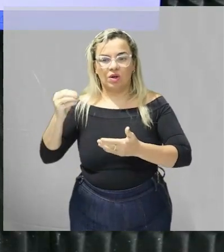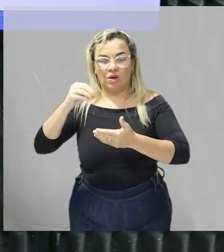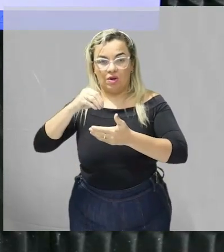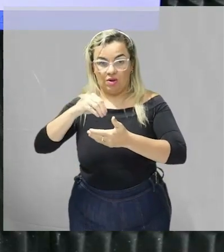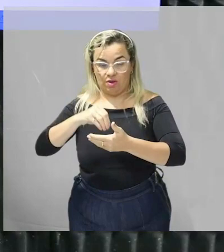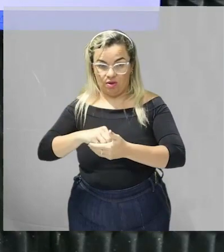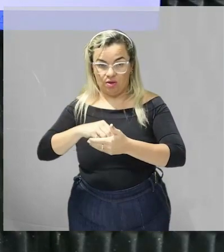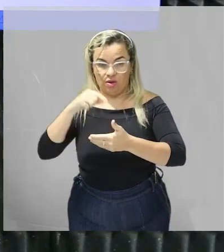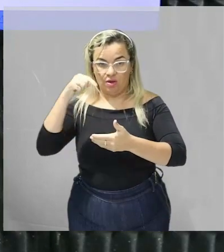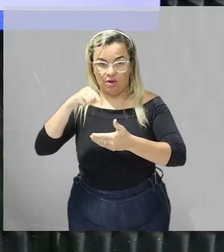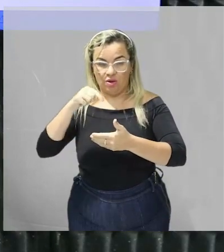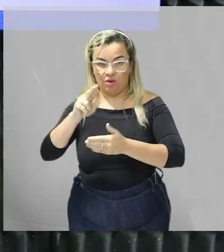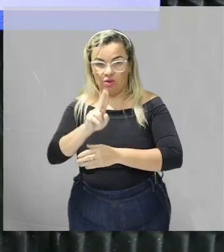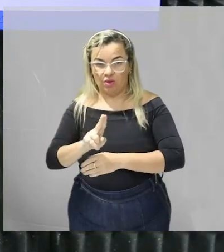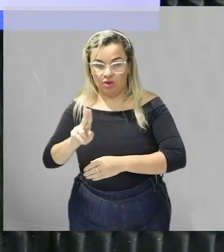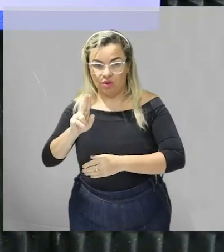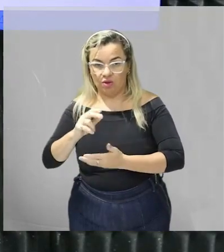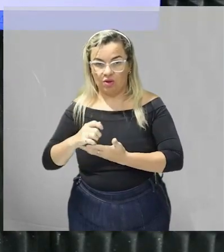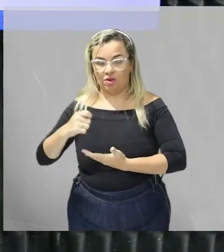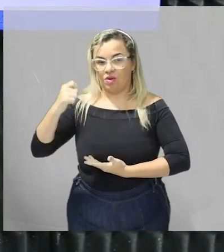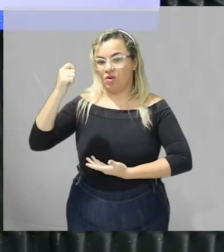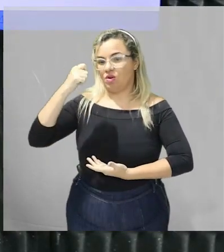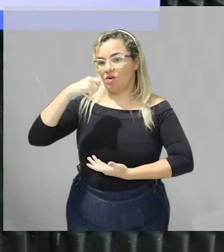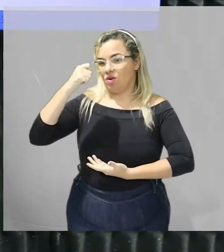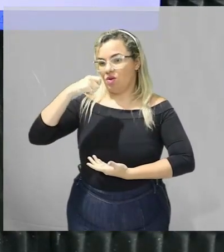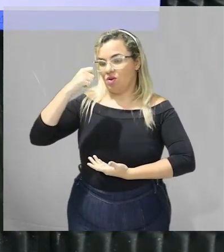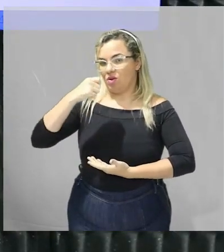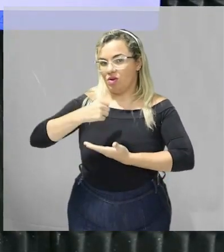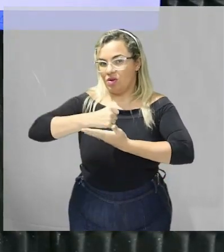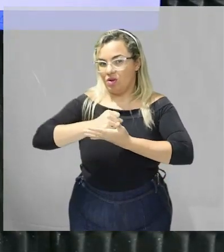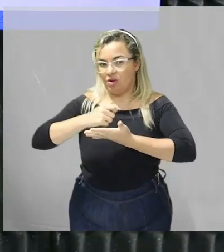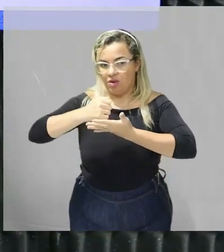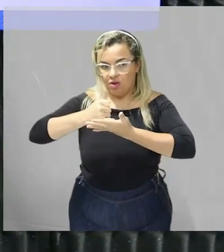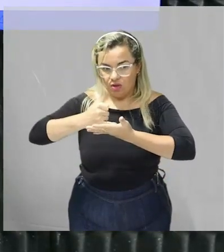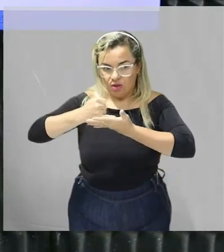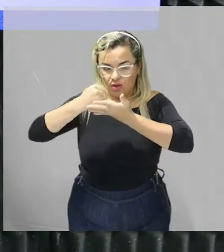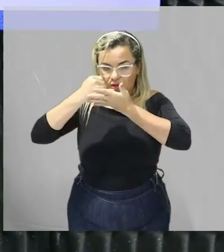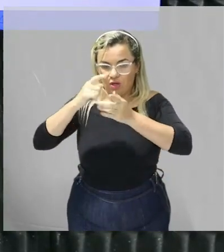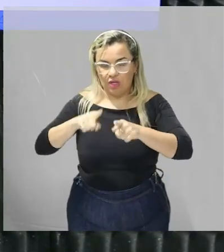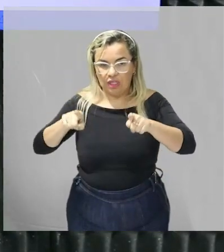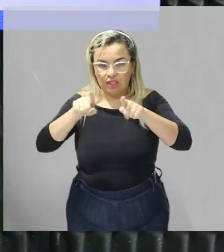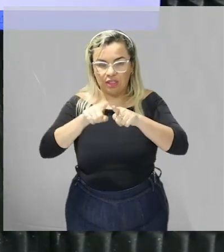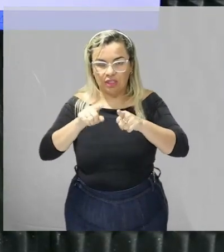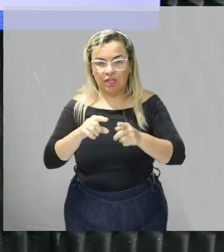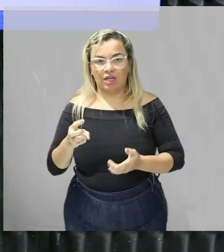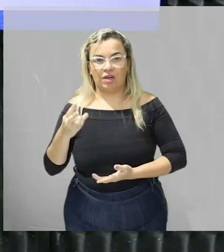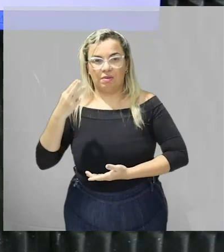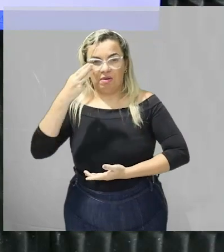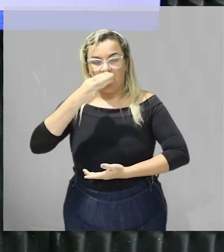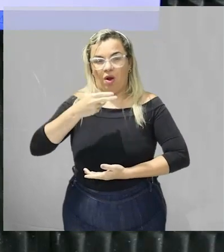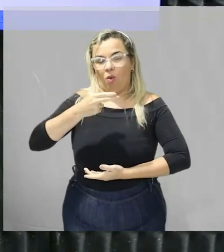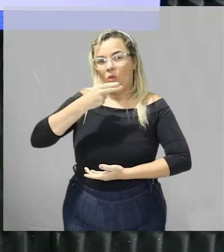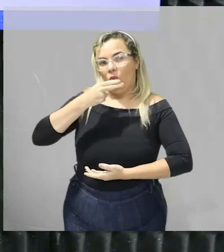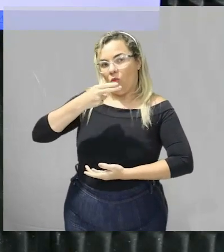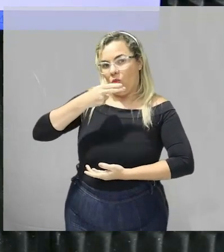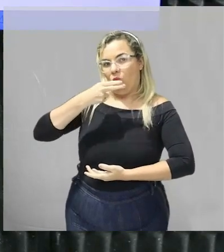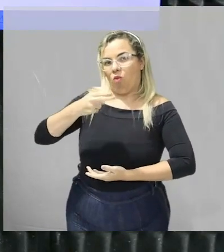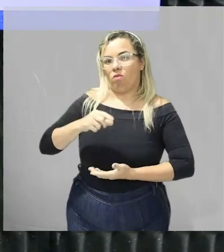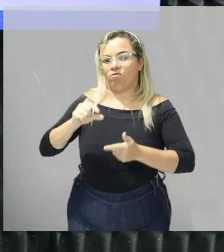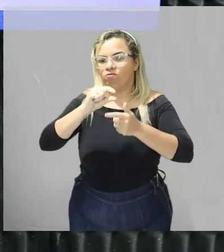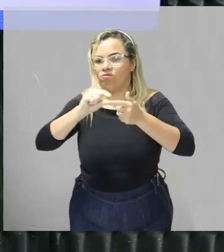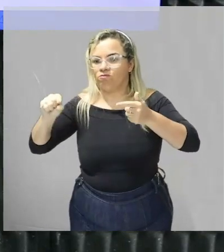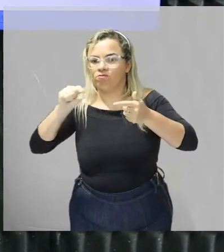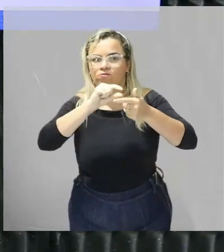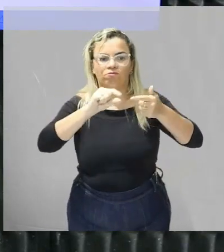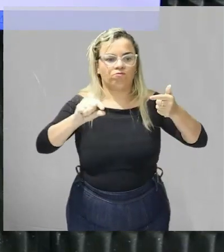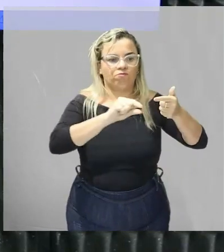base da cocaína, e da maconha. Galera, a primeira parte já está sendo muito clara aí, uma coisa que tu precisa, dica de prova, vai grifando os textos, a parte